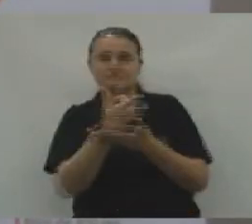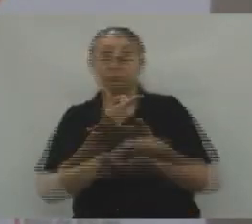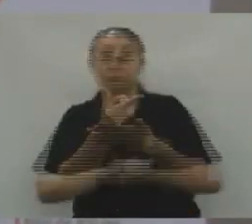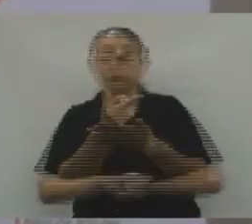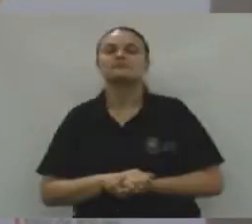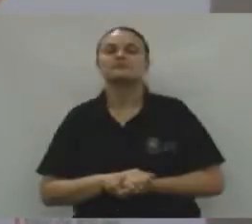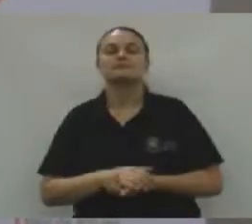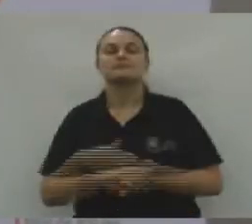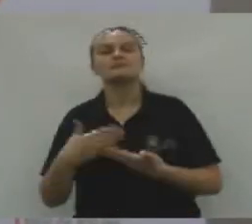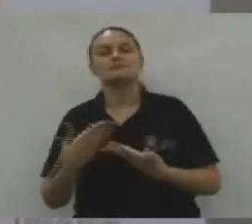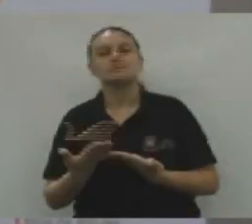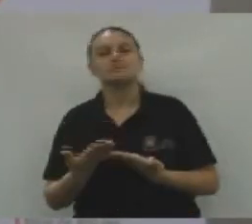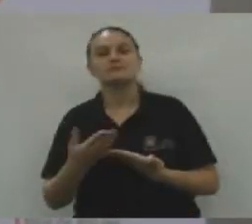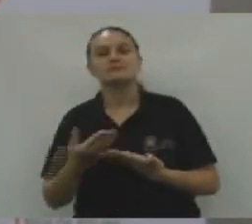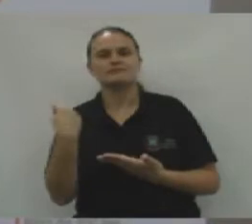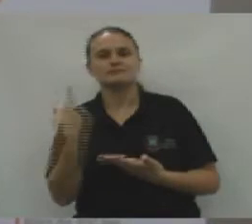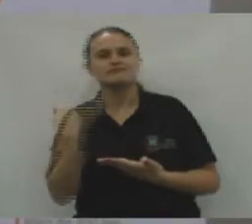de passagem, tem